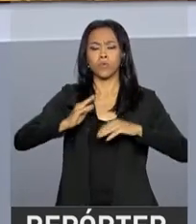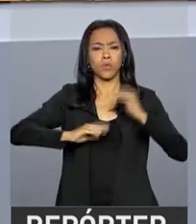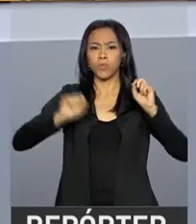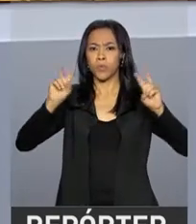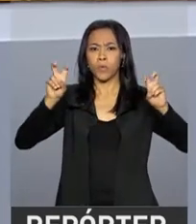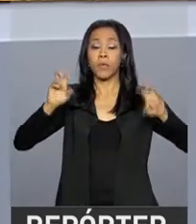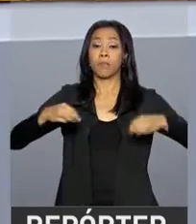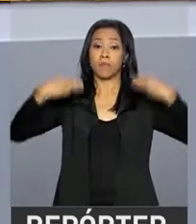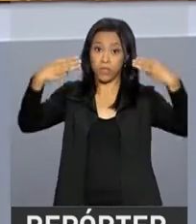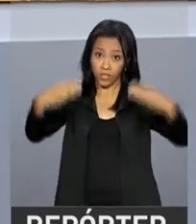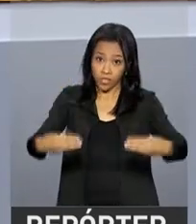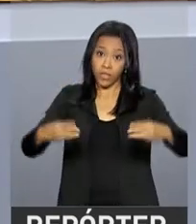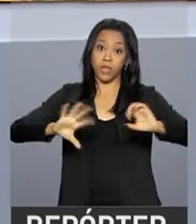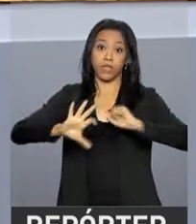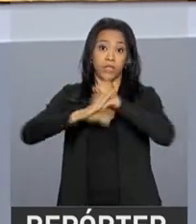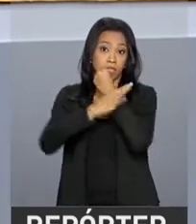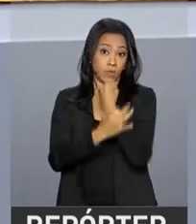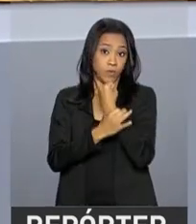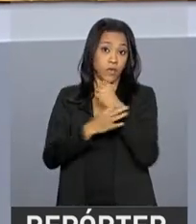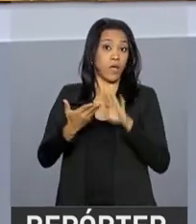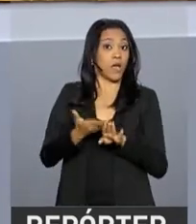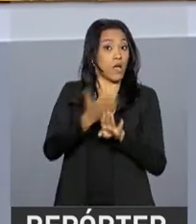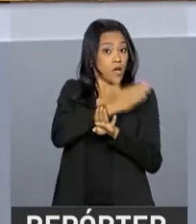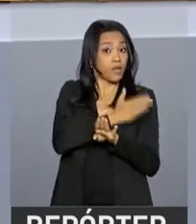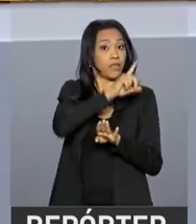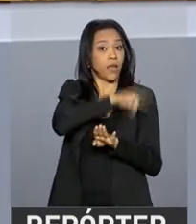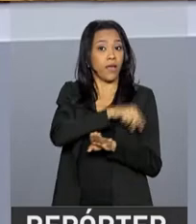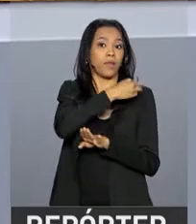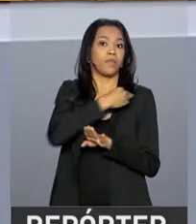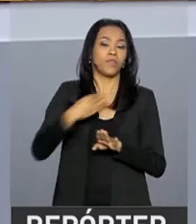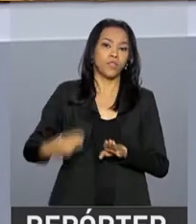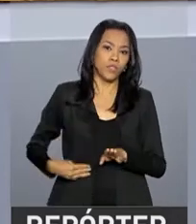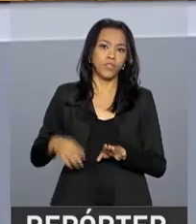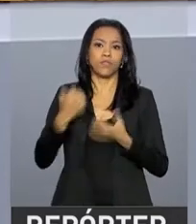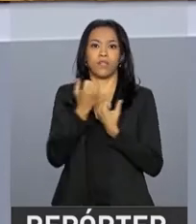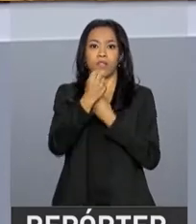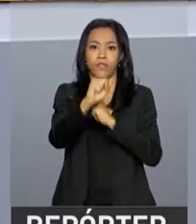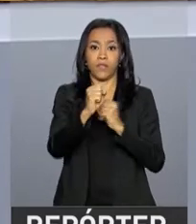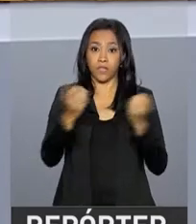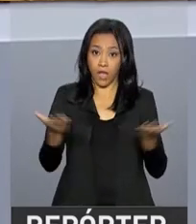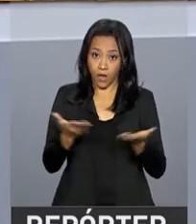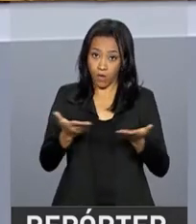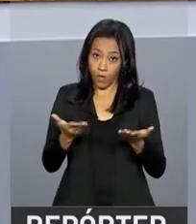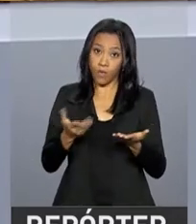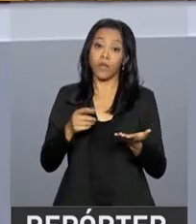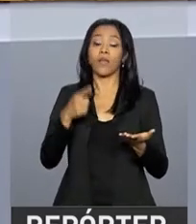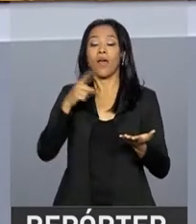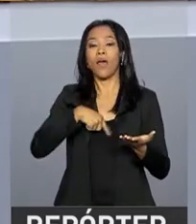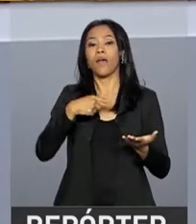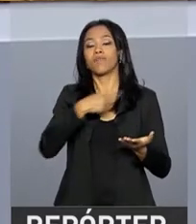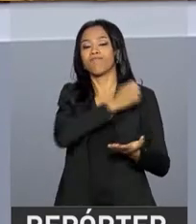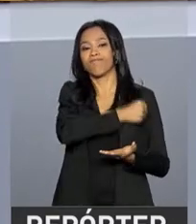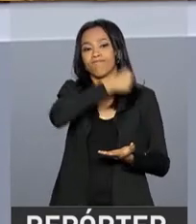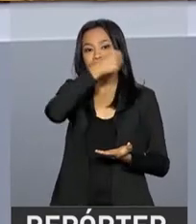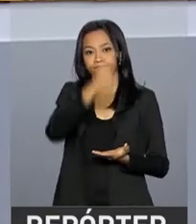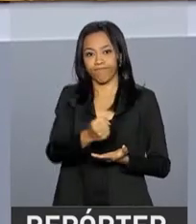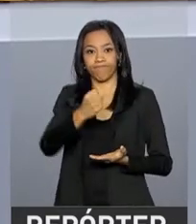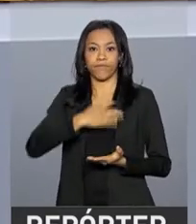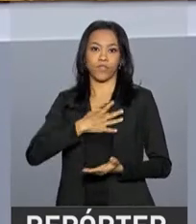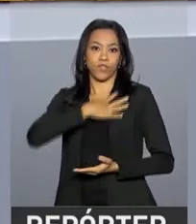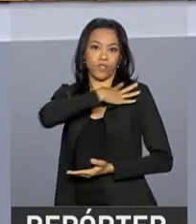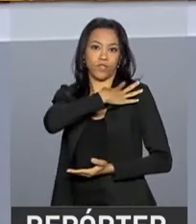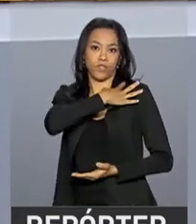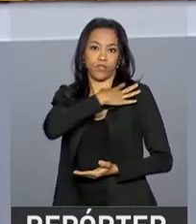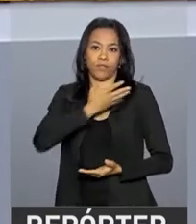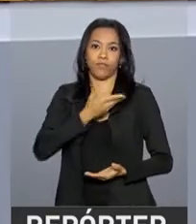ontem junto uma era de tudo a titular do ministério da defesa que passa agora a ser comandado interinamente pelo general joaquim silva e